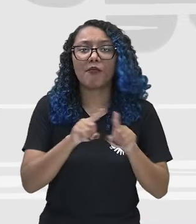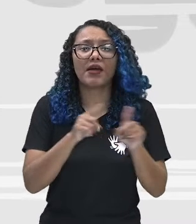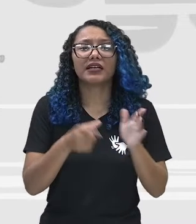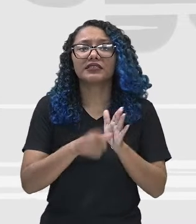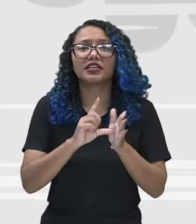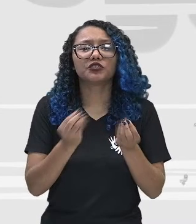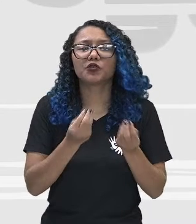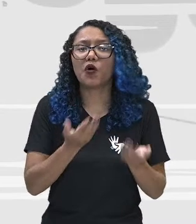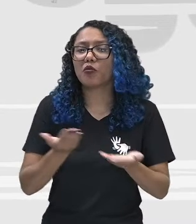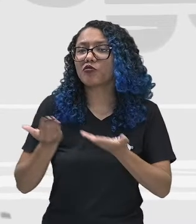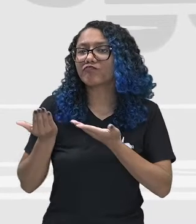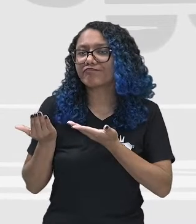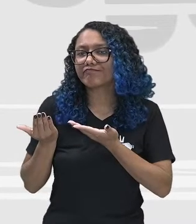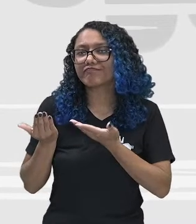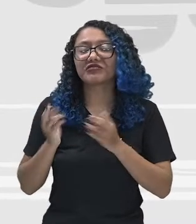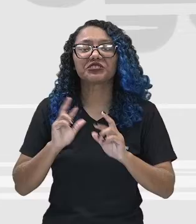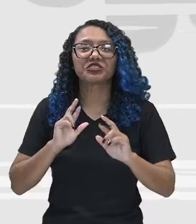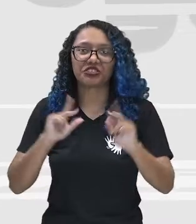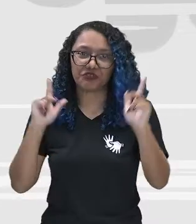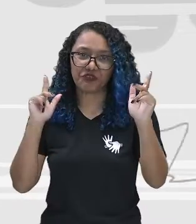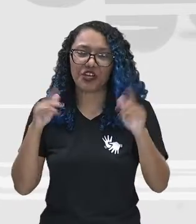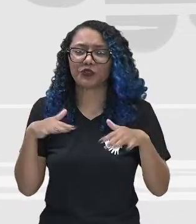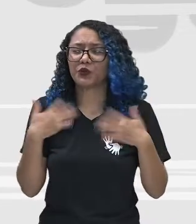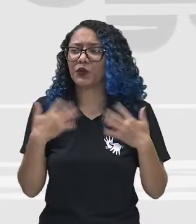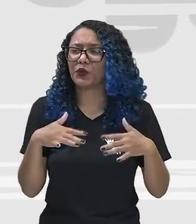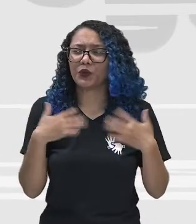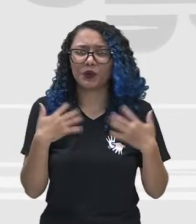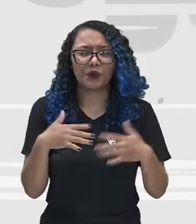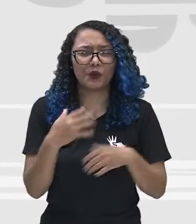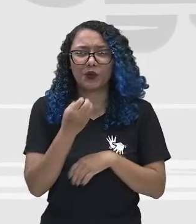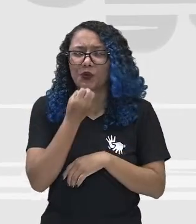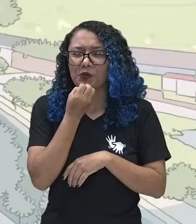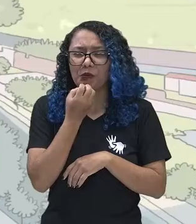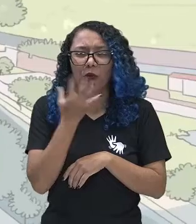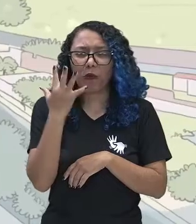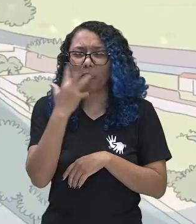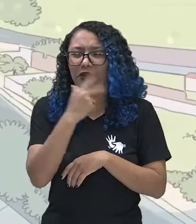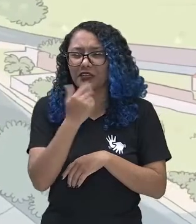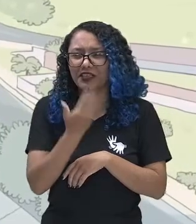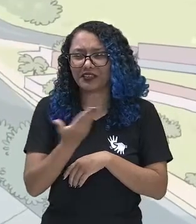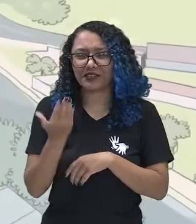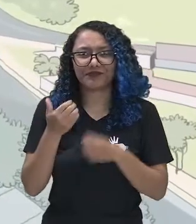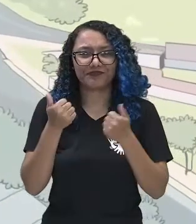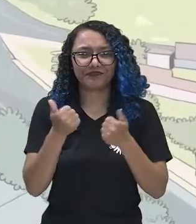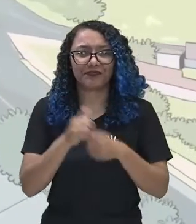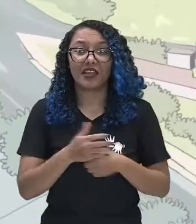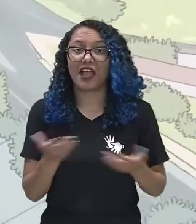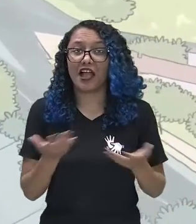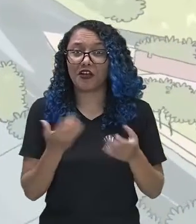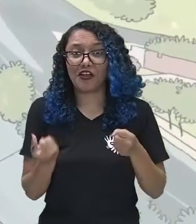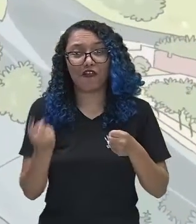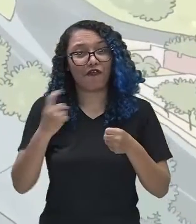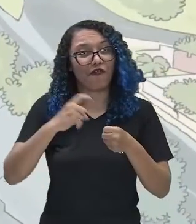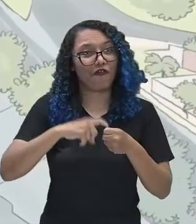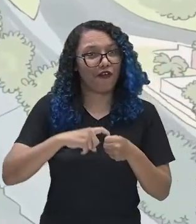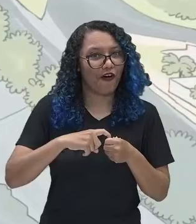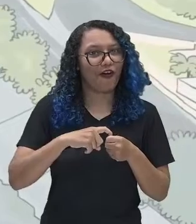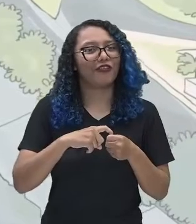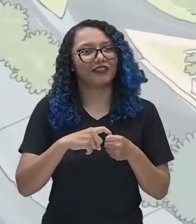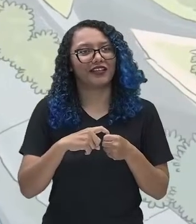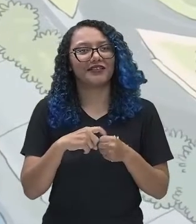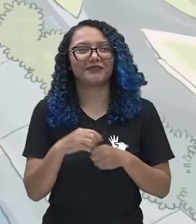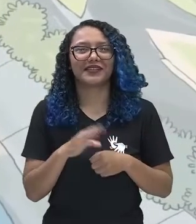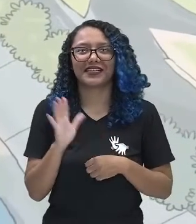como era. Nossa, era um lugar muito maneiro. É isso aí, galera. Hora de voltar para a terrinha. Até